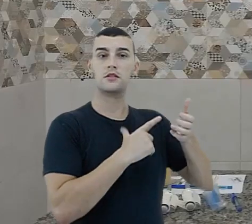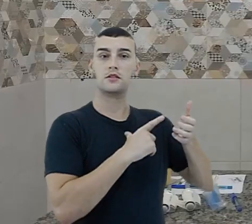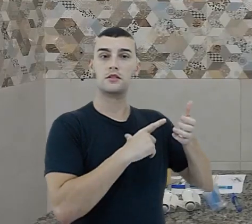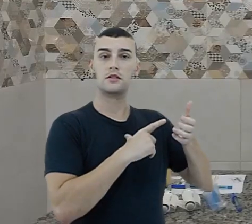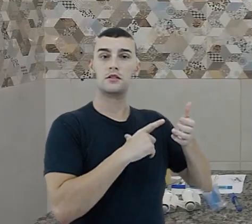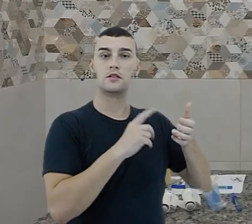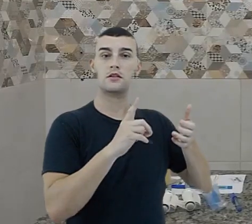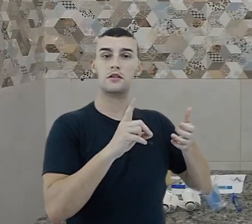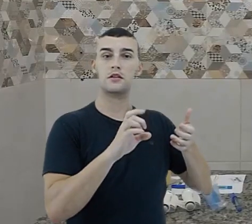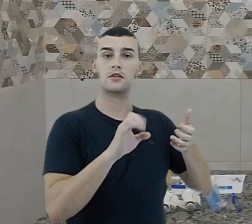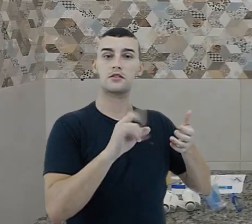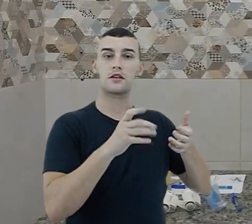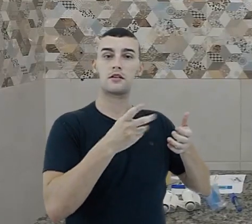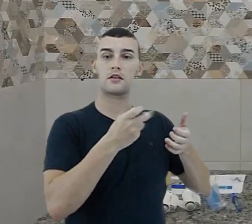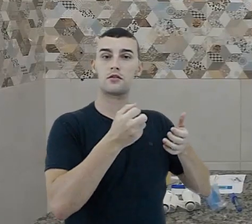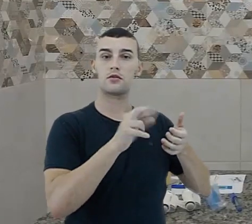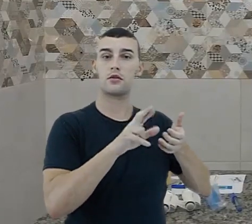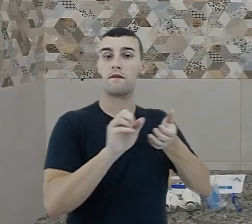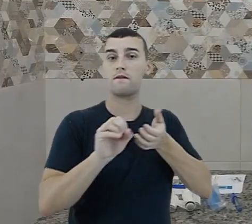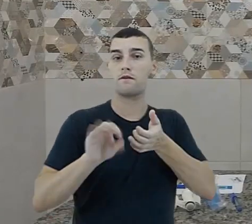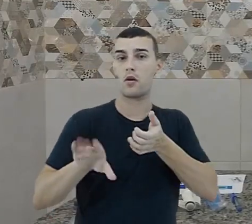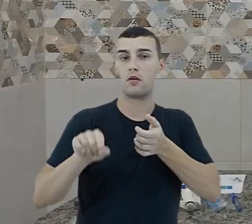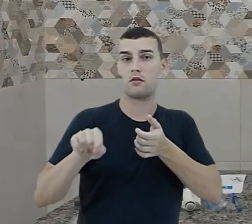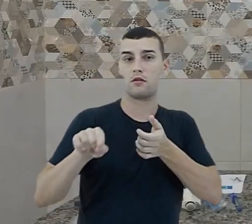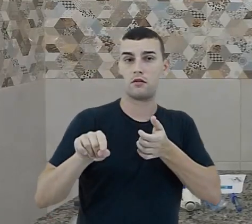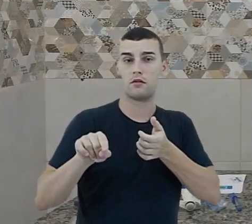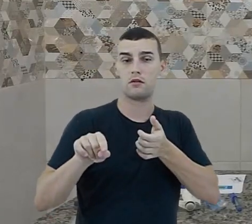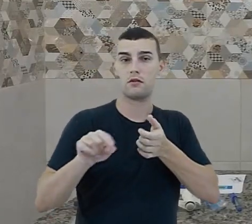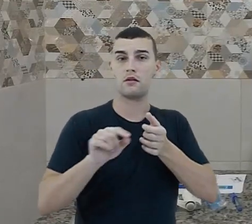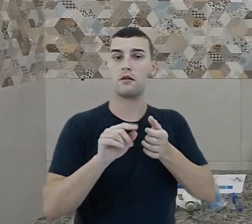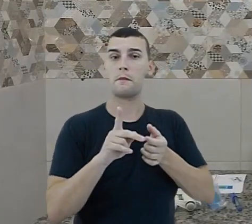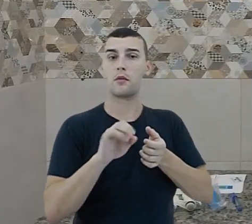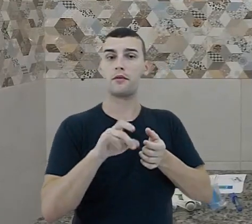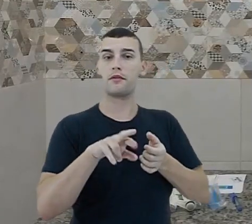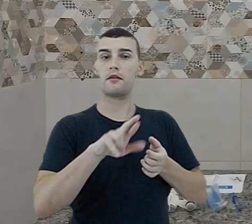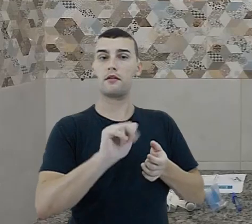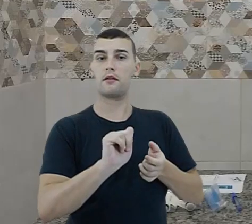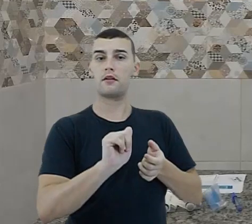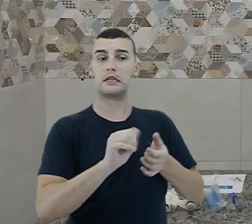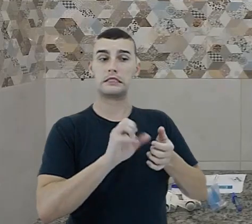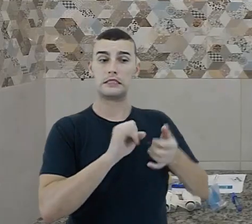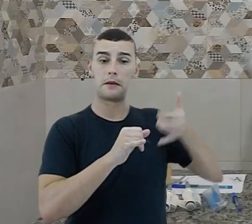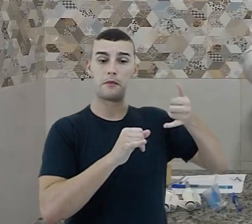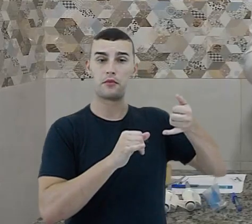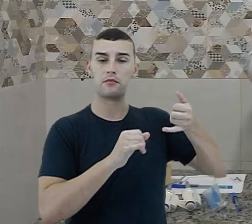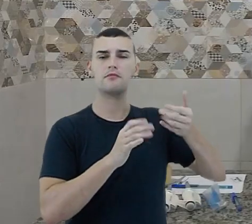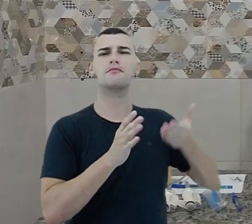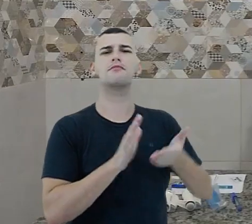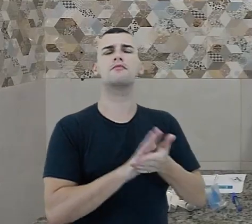ponteira. Se eu apertar, vocês vão perceber que ele descartou a ponteira. Então, como é que se